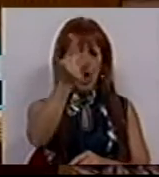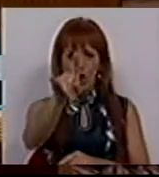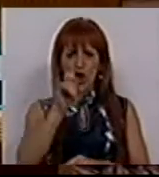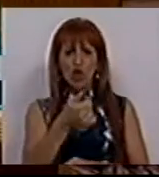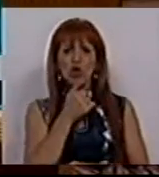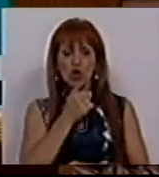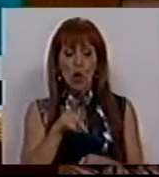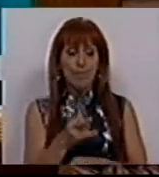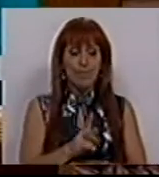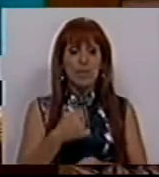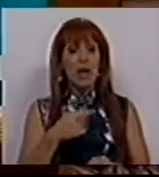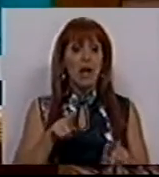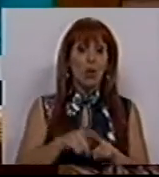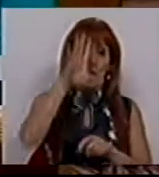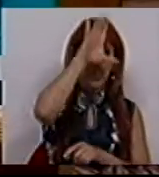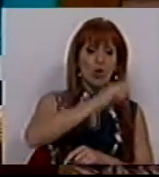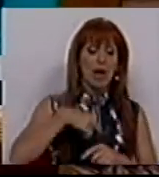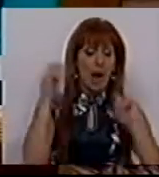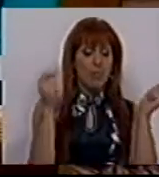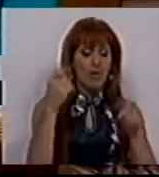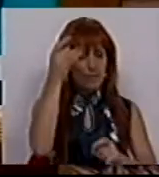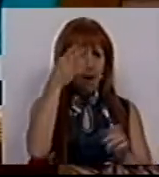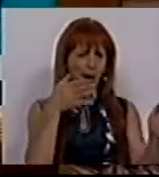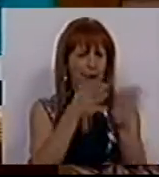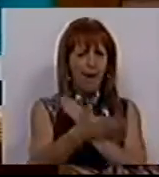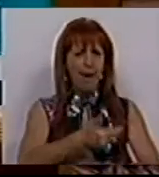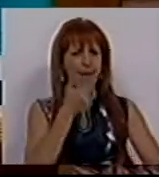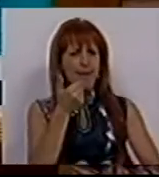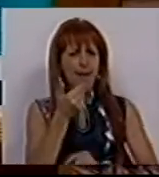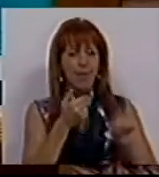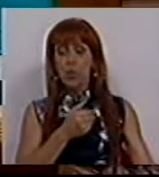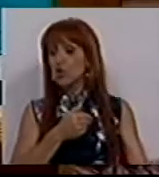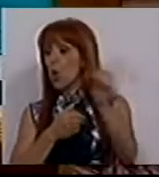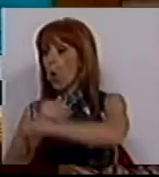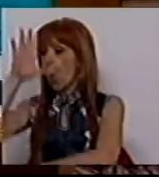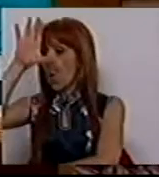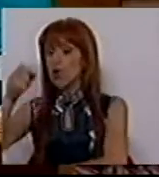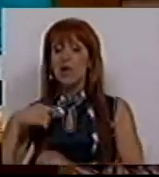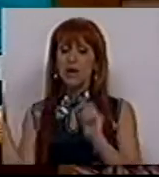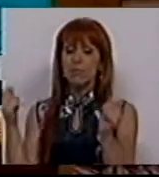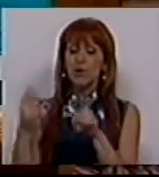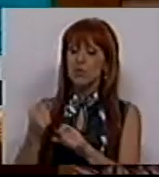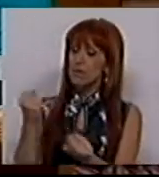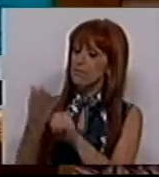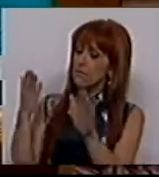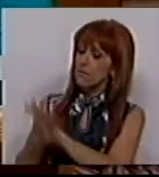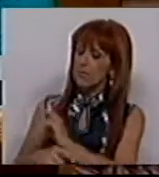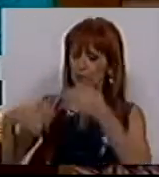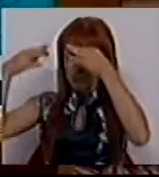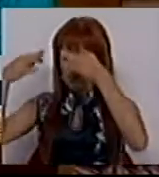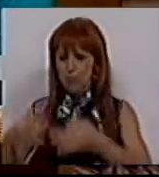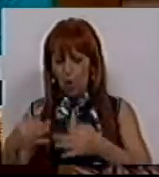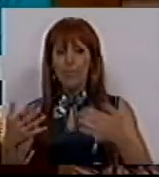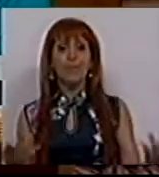escolha. A escolha entre um Estado que promove a exploração e o abuso ou um Estado que promove o emprego e a